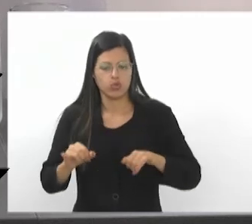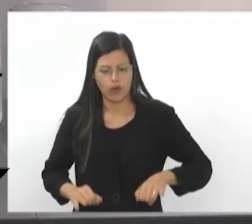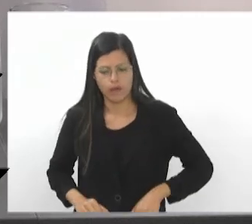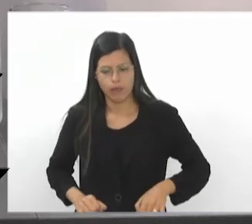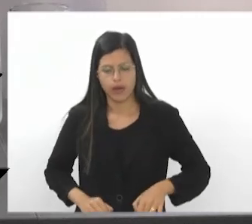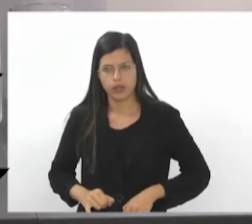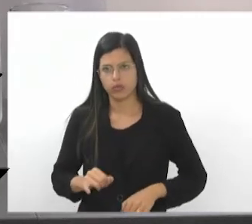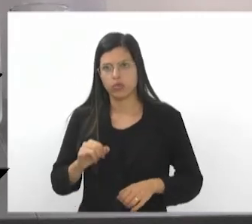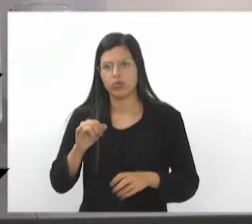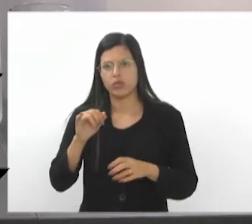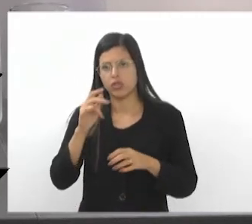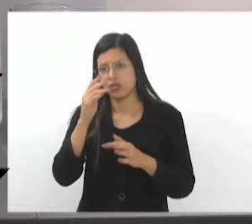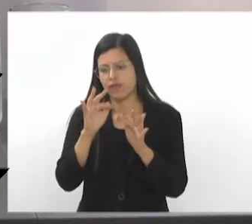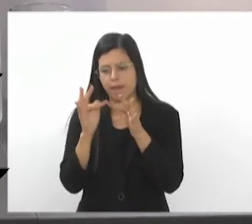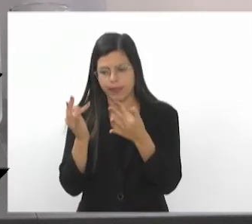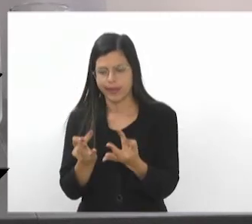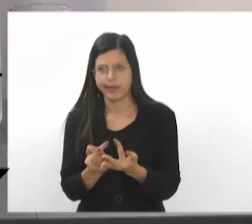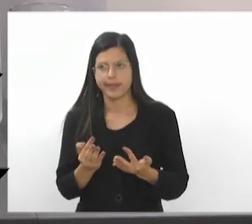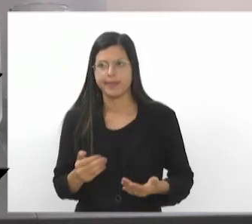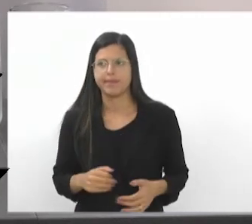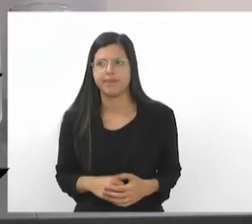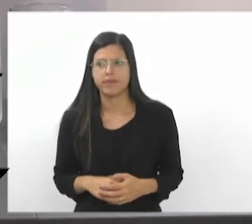Fernando, ainda tem aquela teoria da